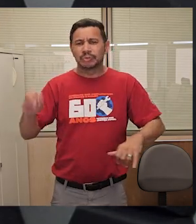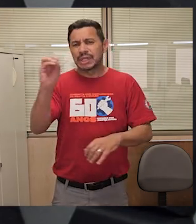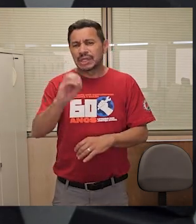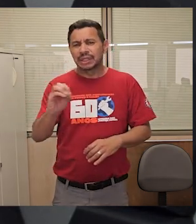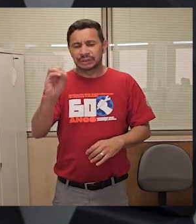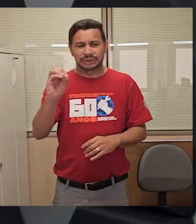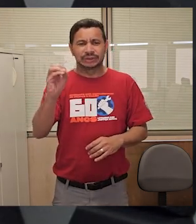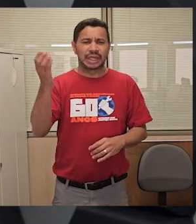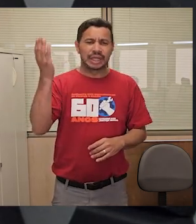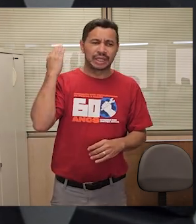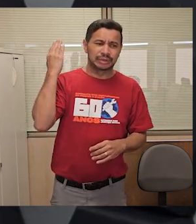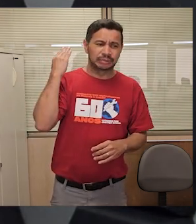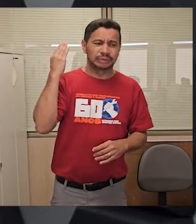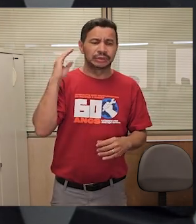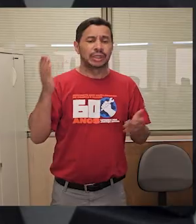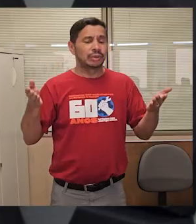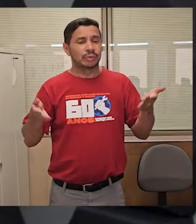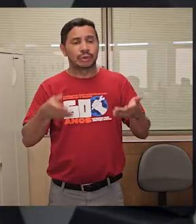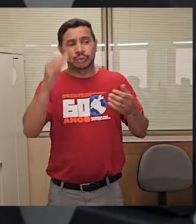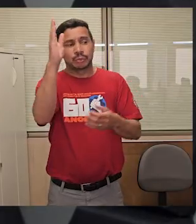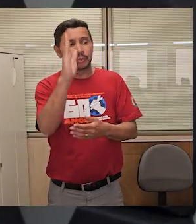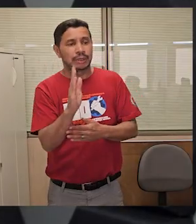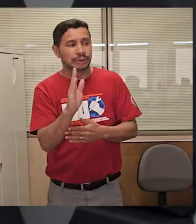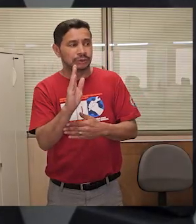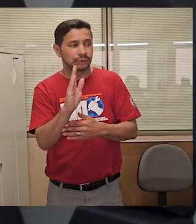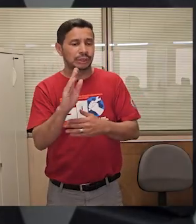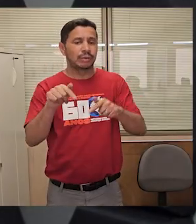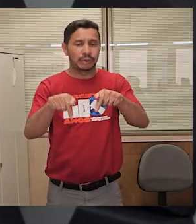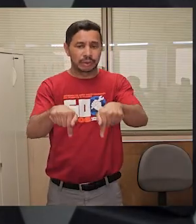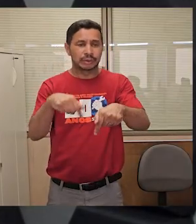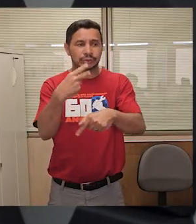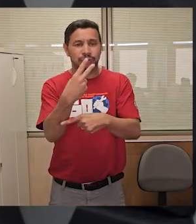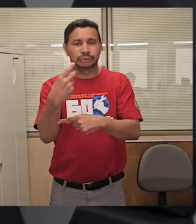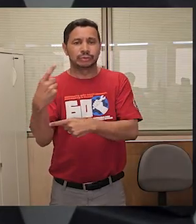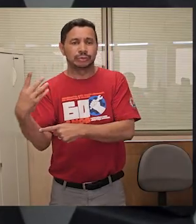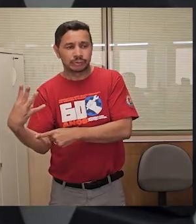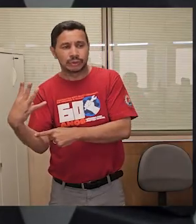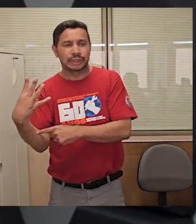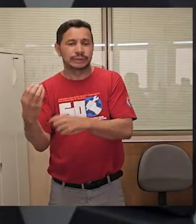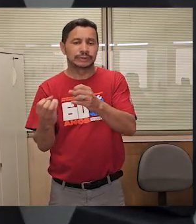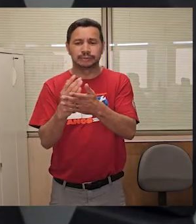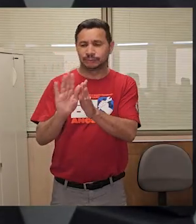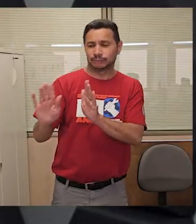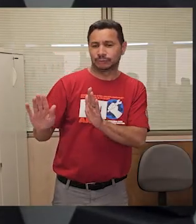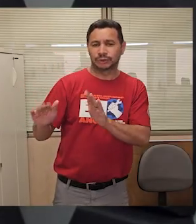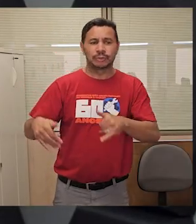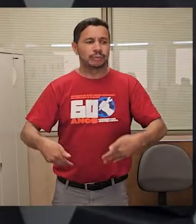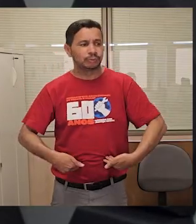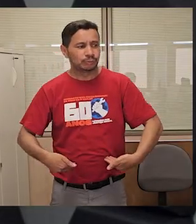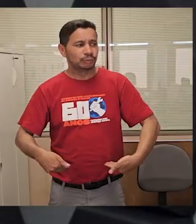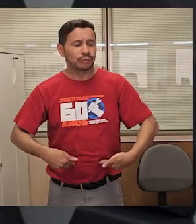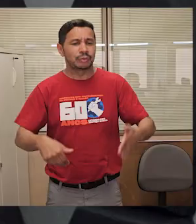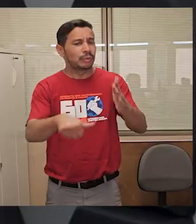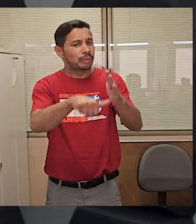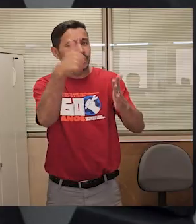naquele momento, e que faz o Brasil, em 2014, sair do mapa da fome pela primeira vez. Então,